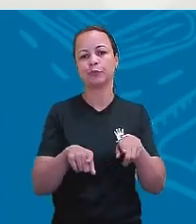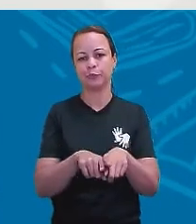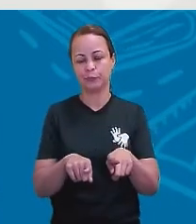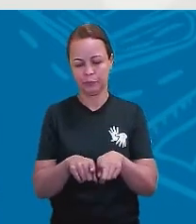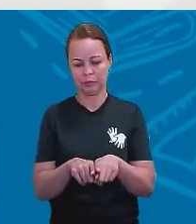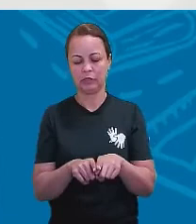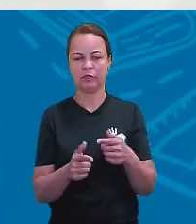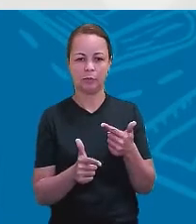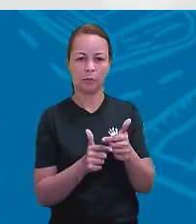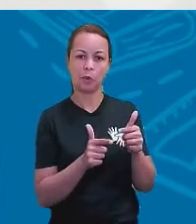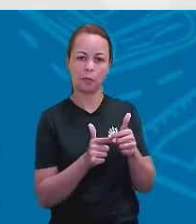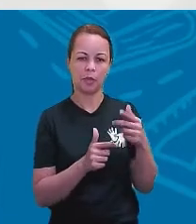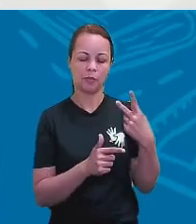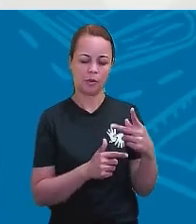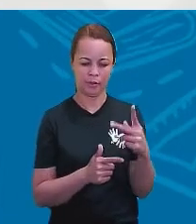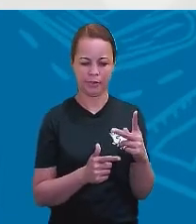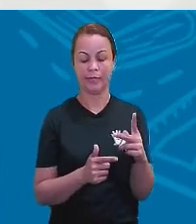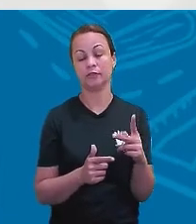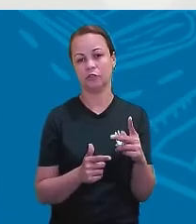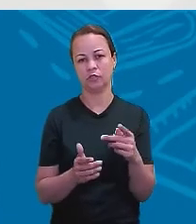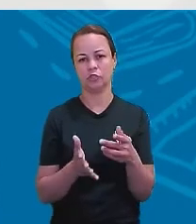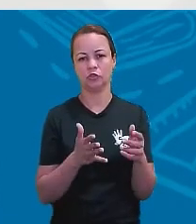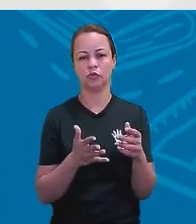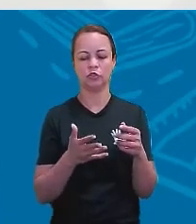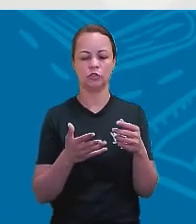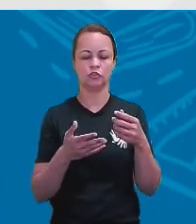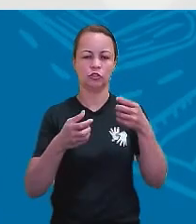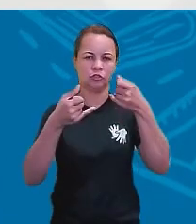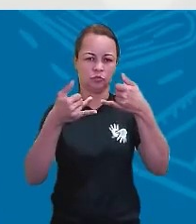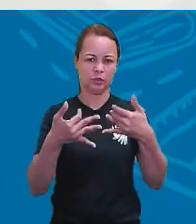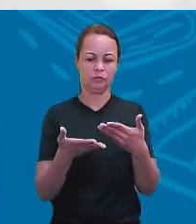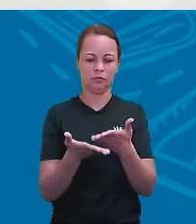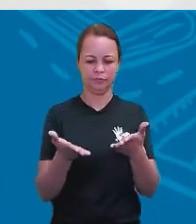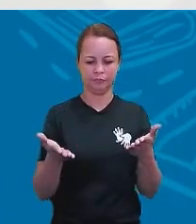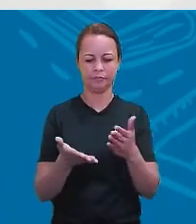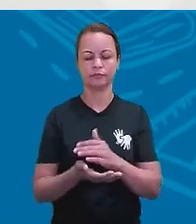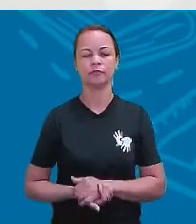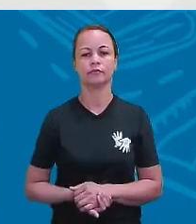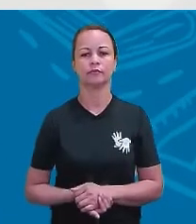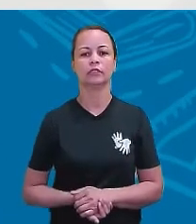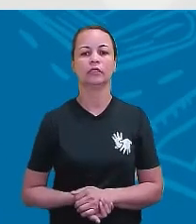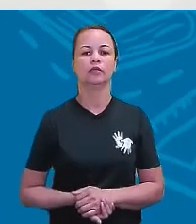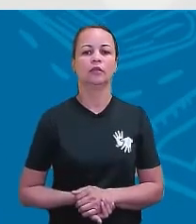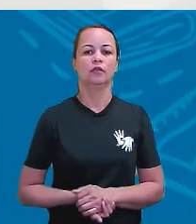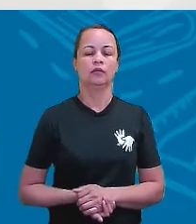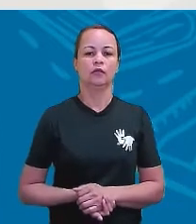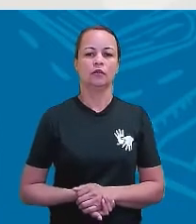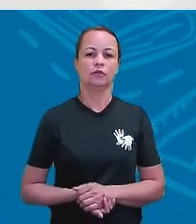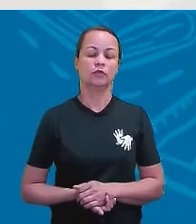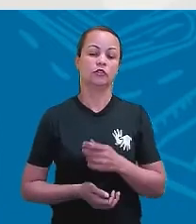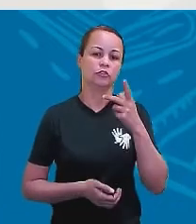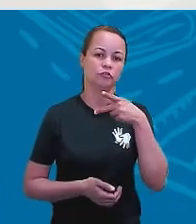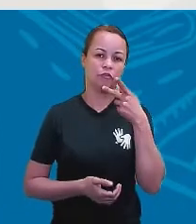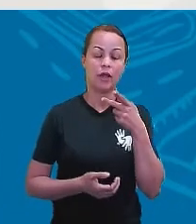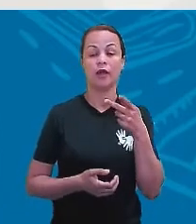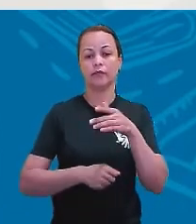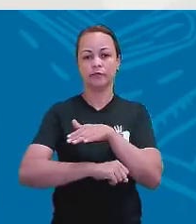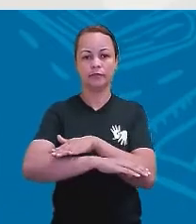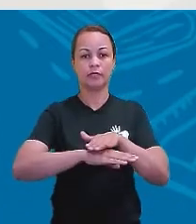acabar provocando essas questões aí que eu citei para vocês, tá certo? E quando a gente está falando de saneamento